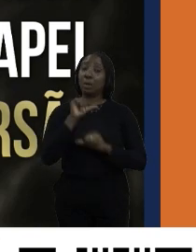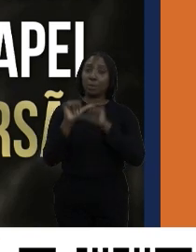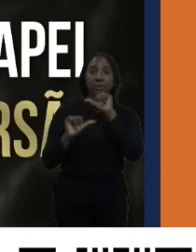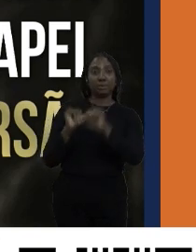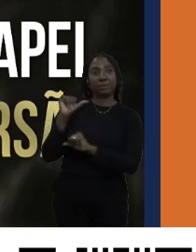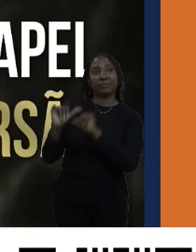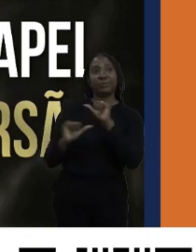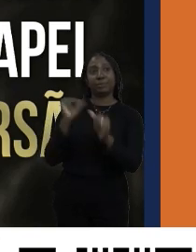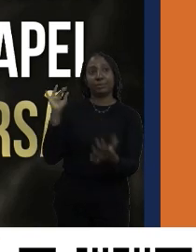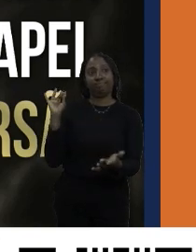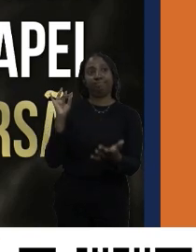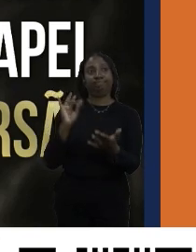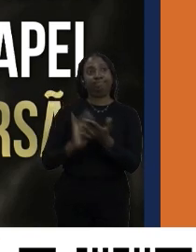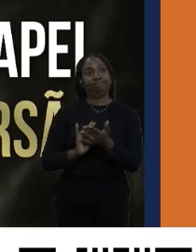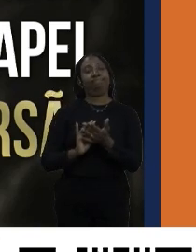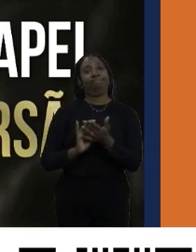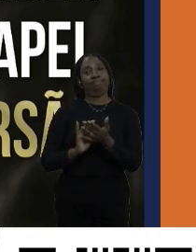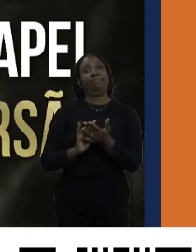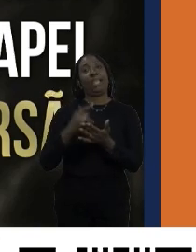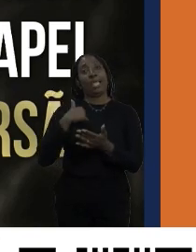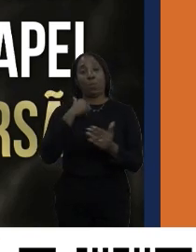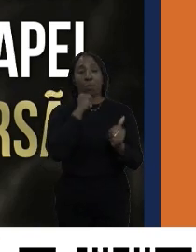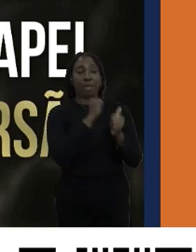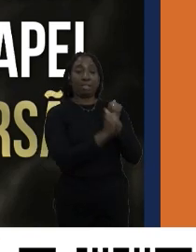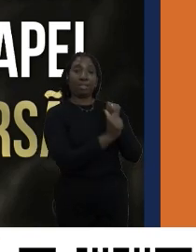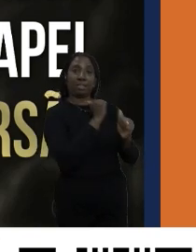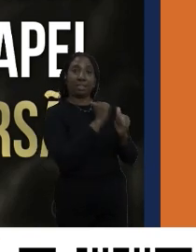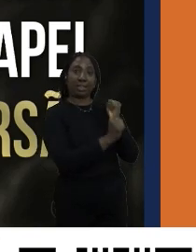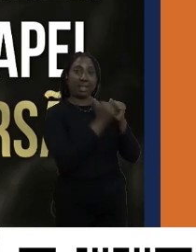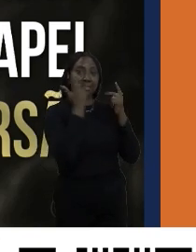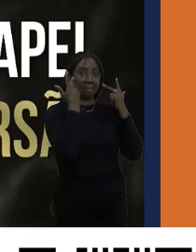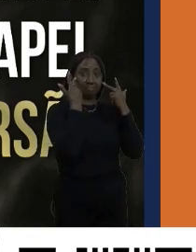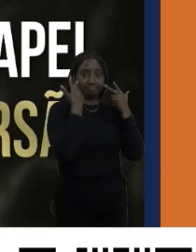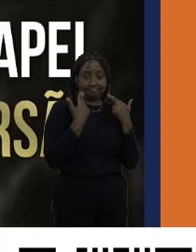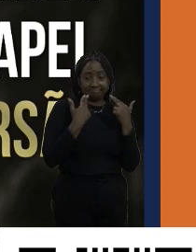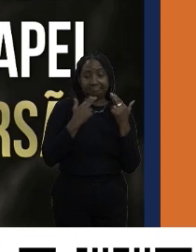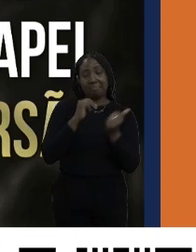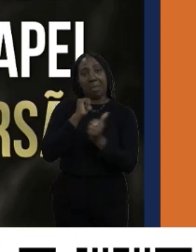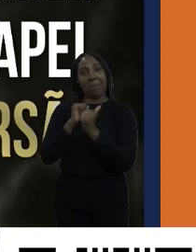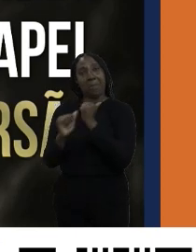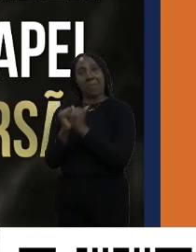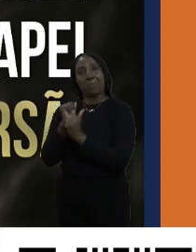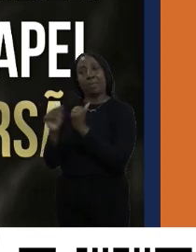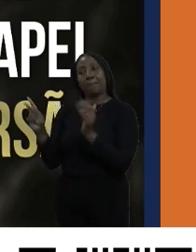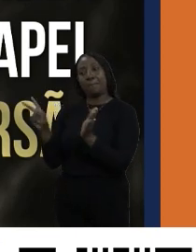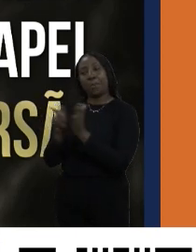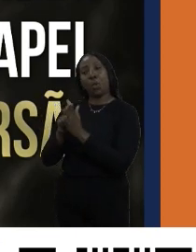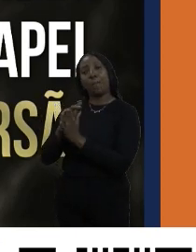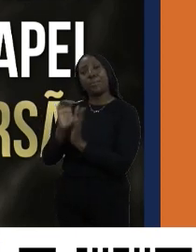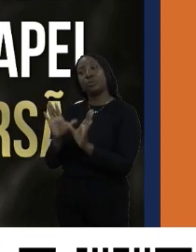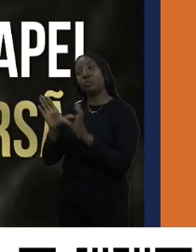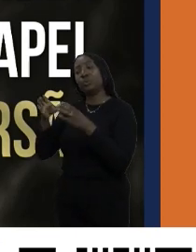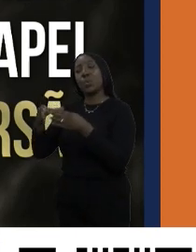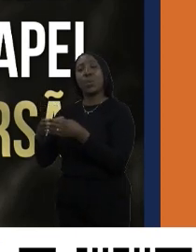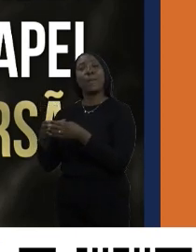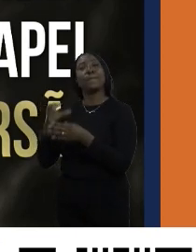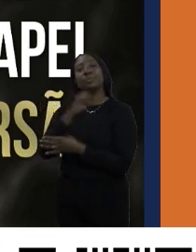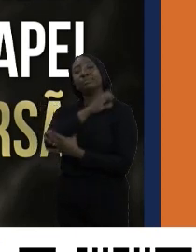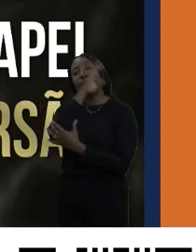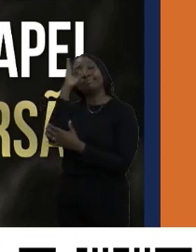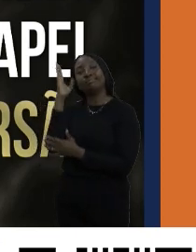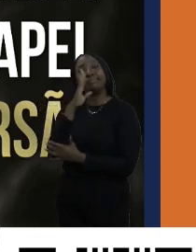transformação, né? Que eu saí de um atleta normal para ser um atleta de seleção brasileira, o melhor jogador de vôlei do